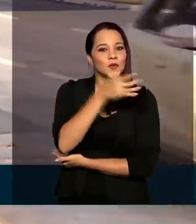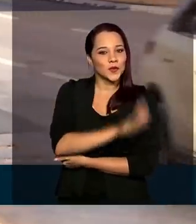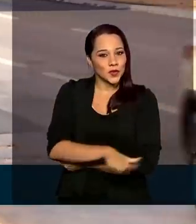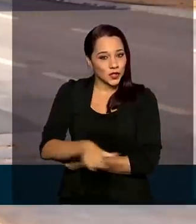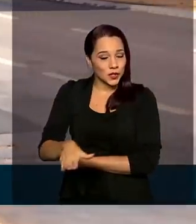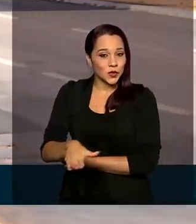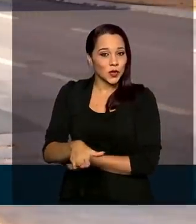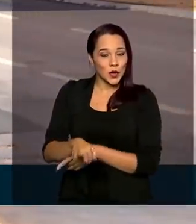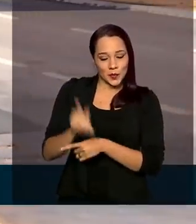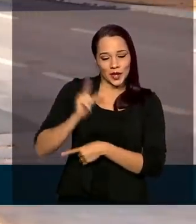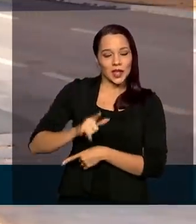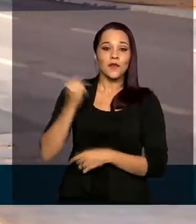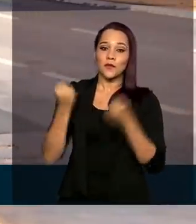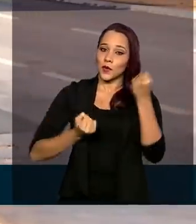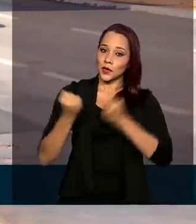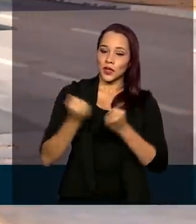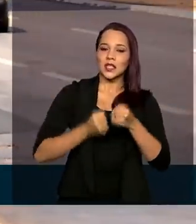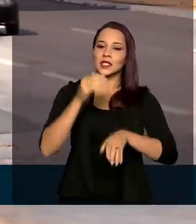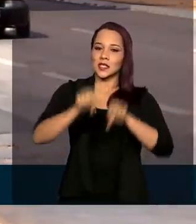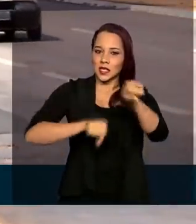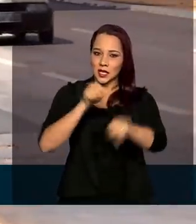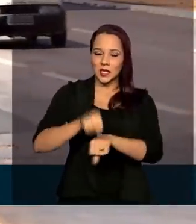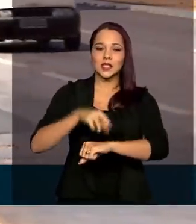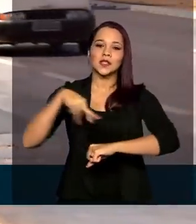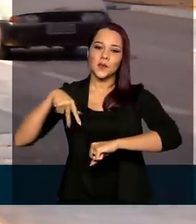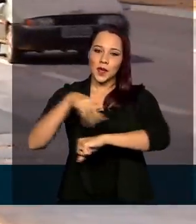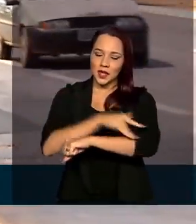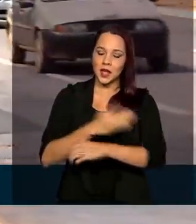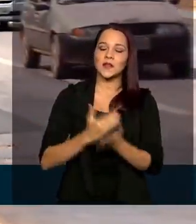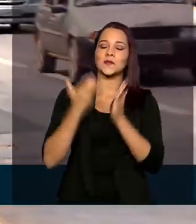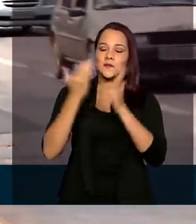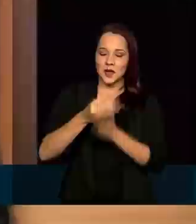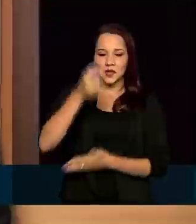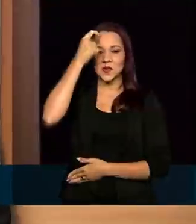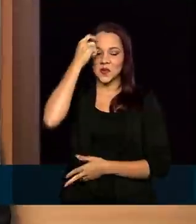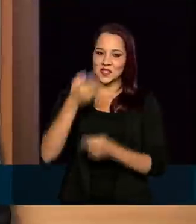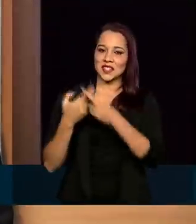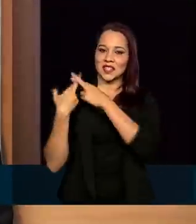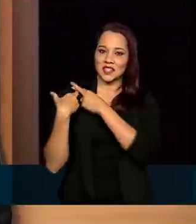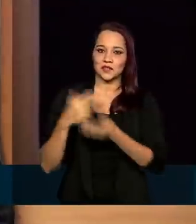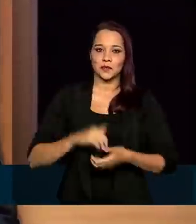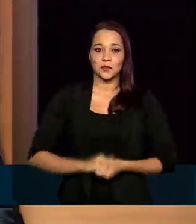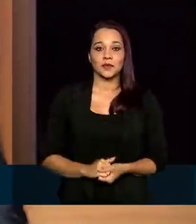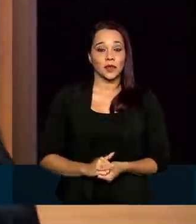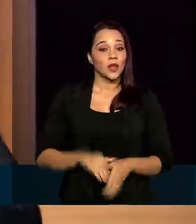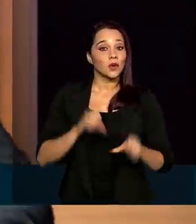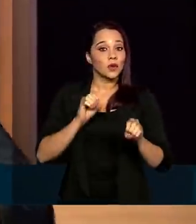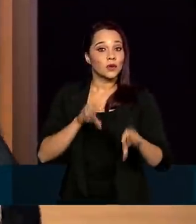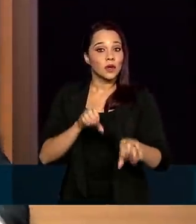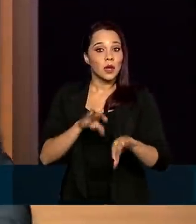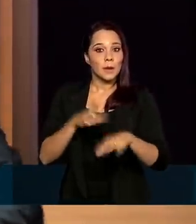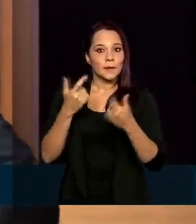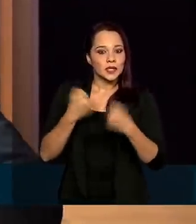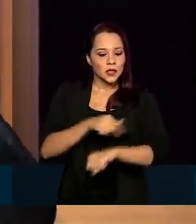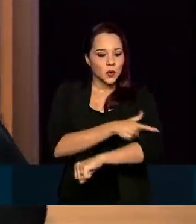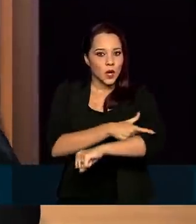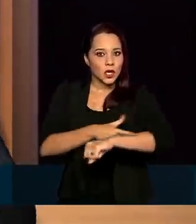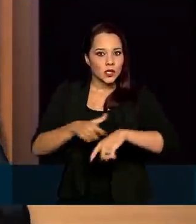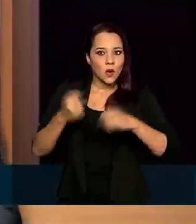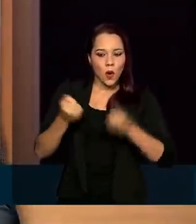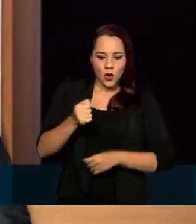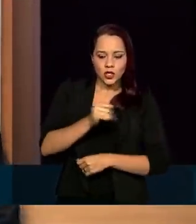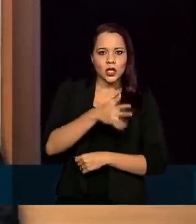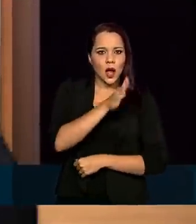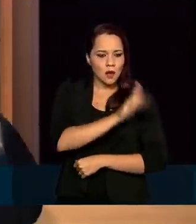para formar motoristas, ciclistas e pedestres mais conscientes. A educação tem que começar no ensino básico, no ensino